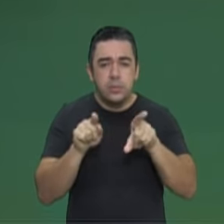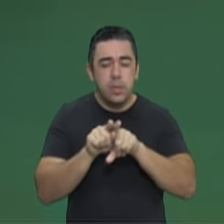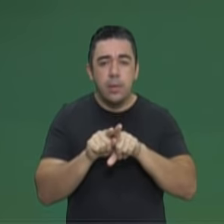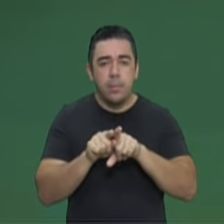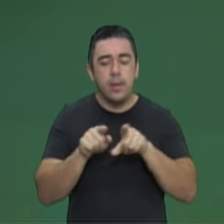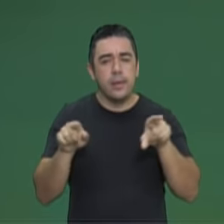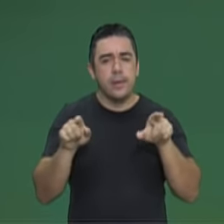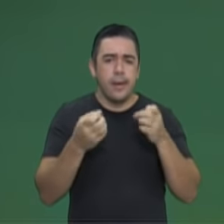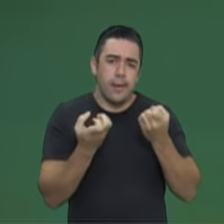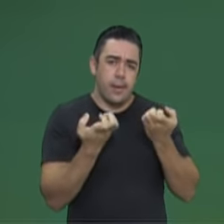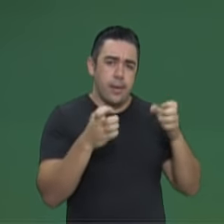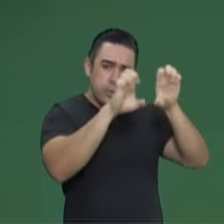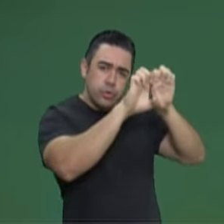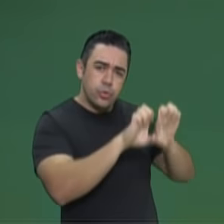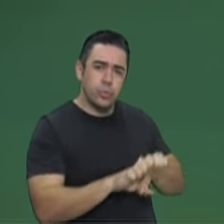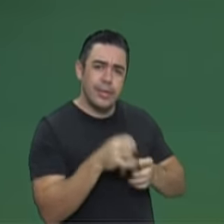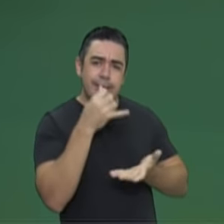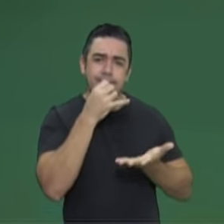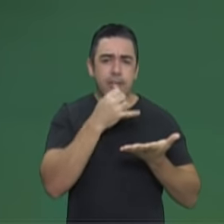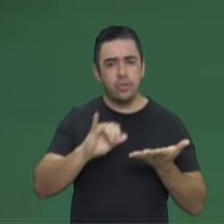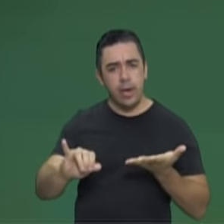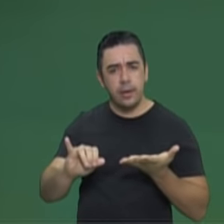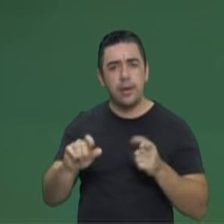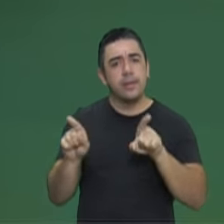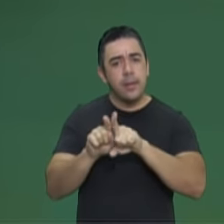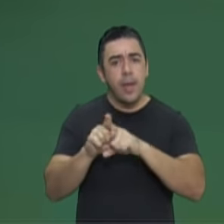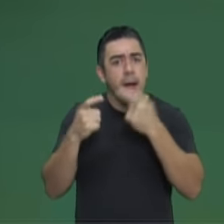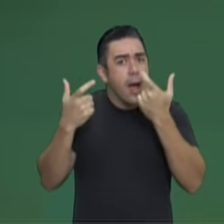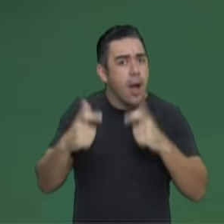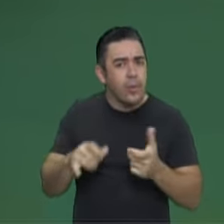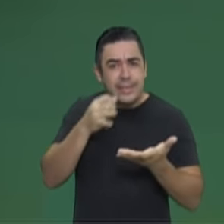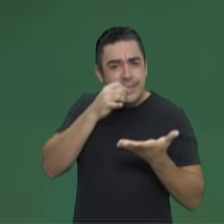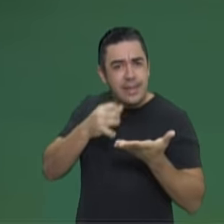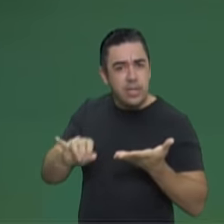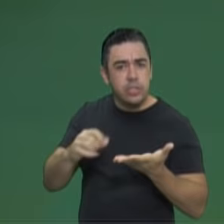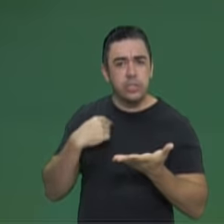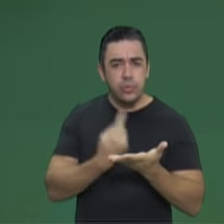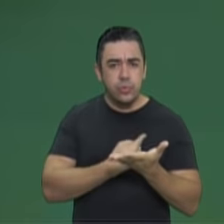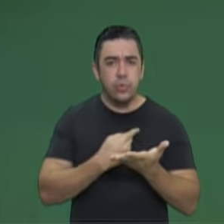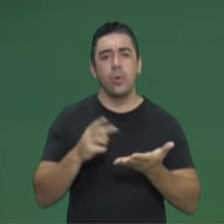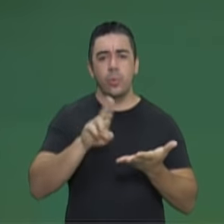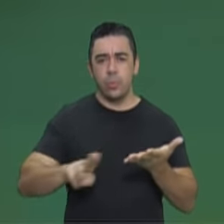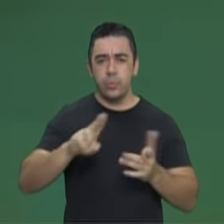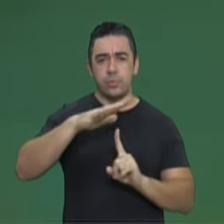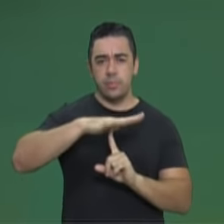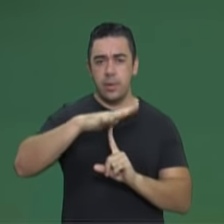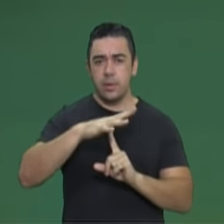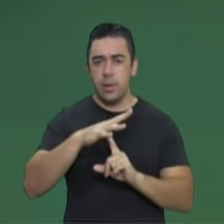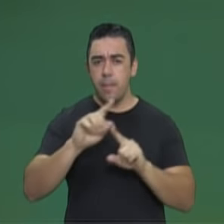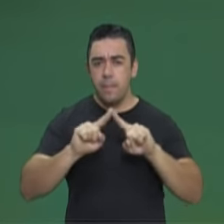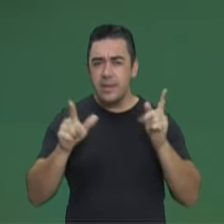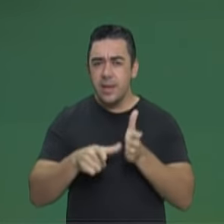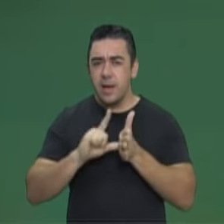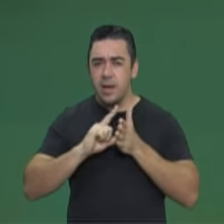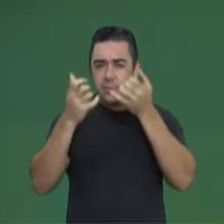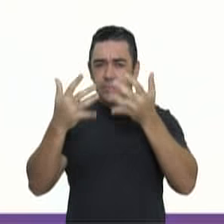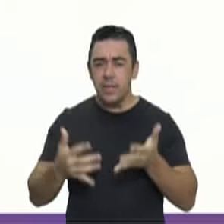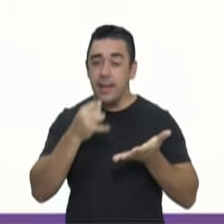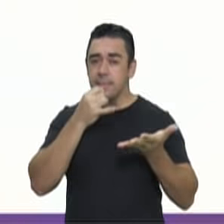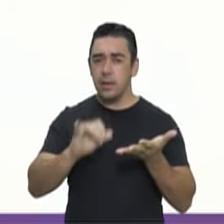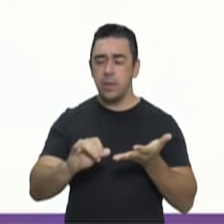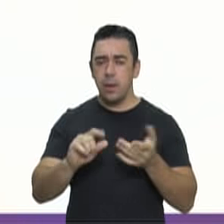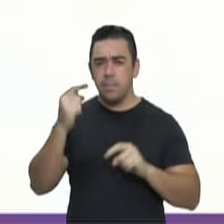ou seja, da onde vem a energia consumida no estado do Paraná. Mas antes de falarmos da energia, vamos pensar